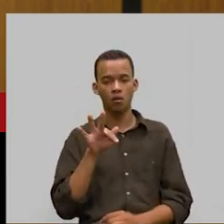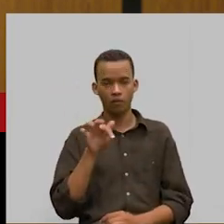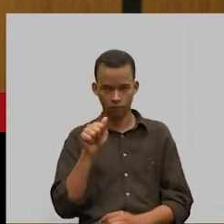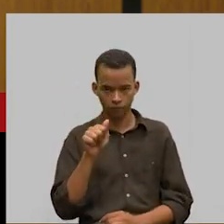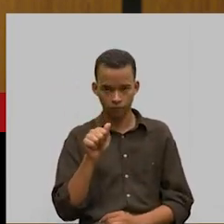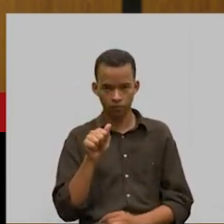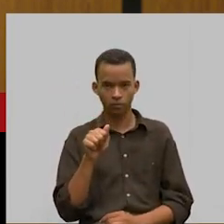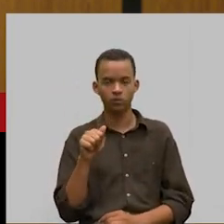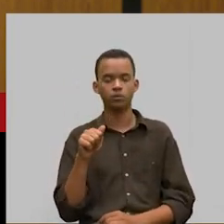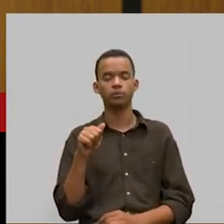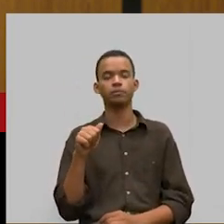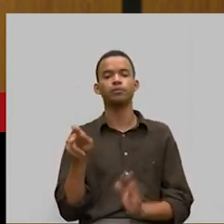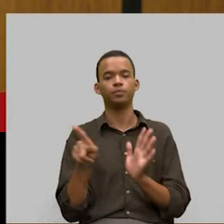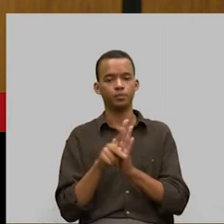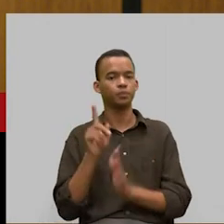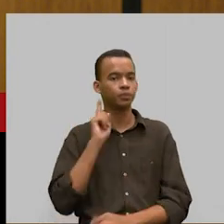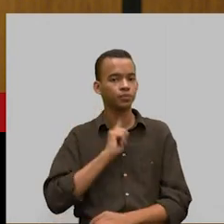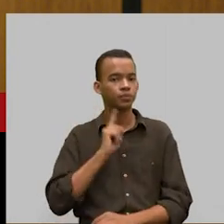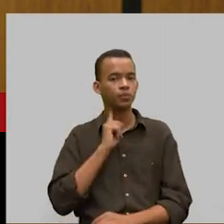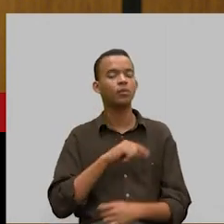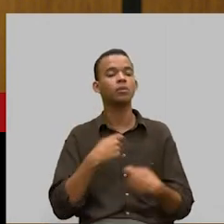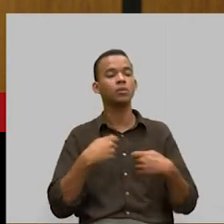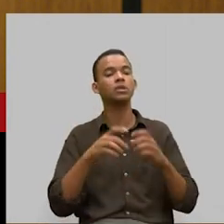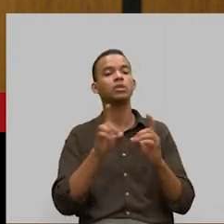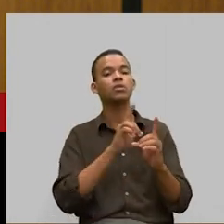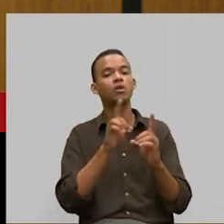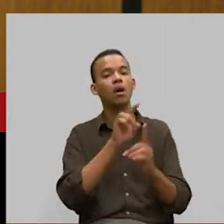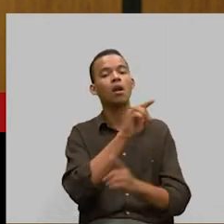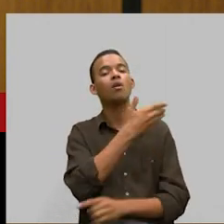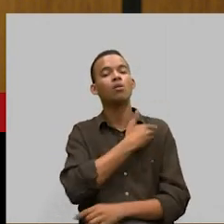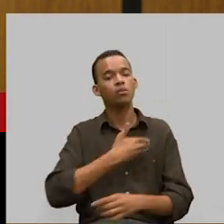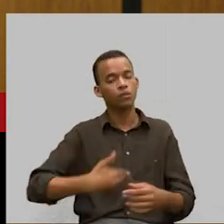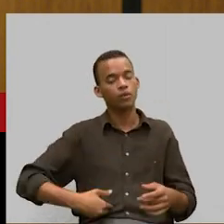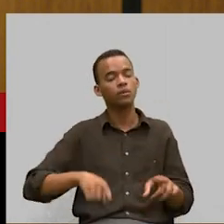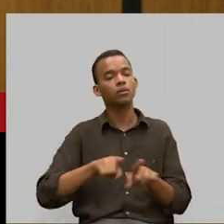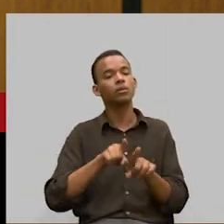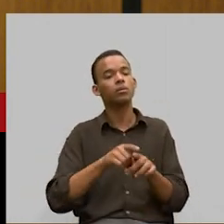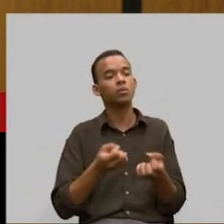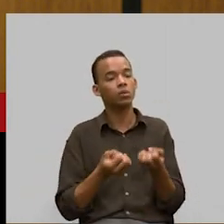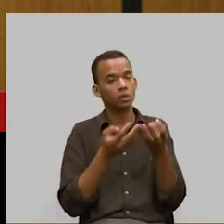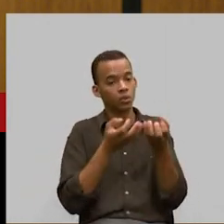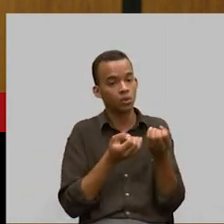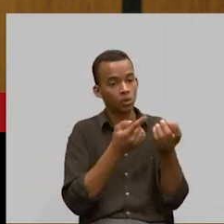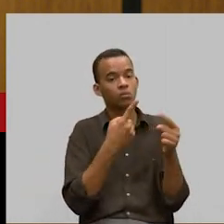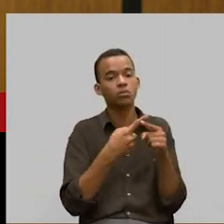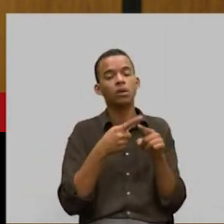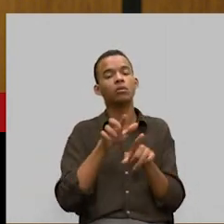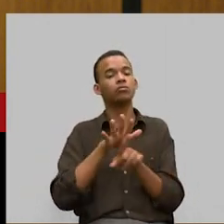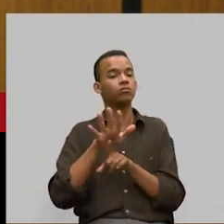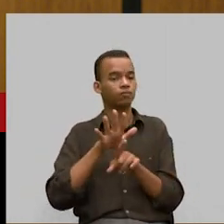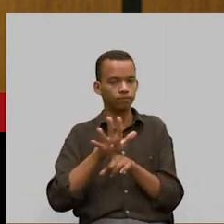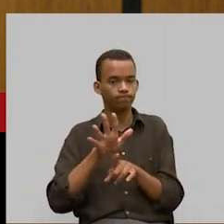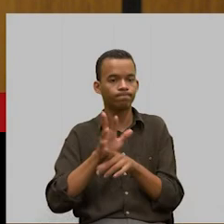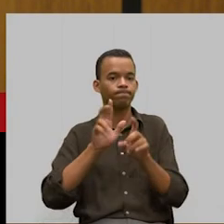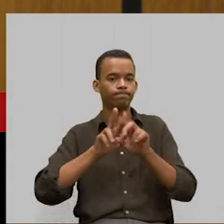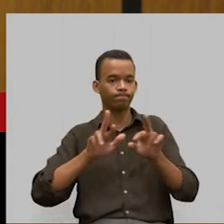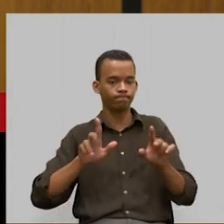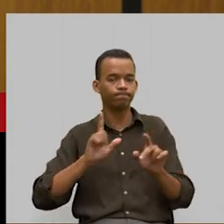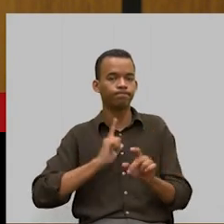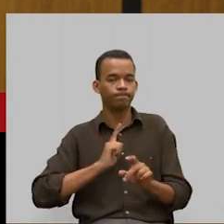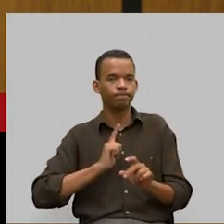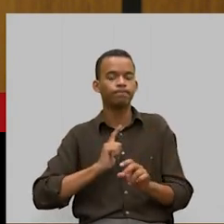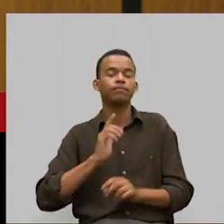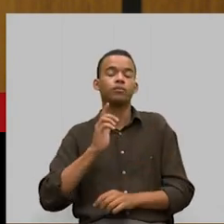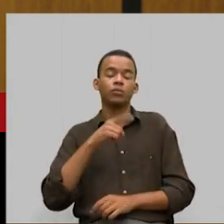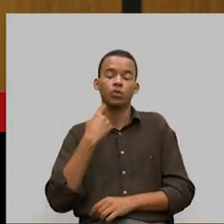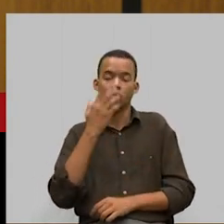atual governo contribuir com o atual governo nas diferentes demandas e a gente entende que a